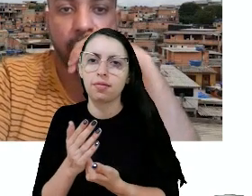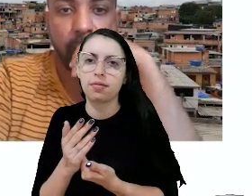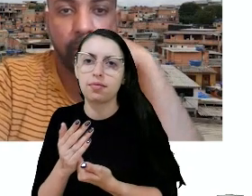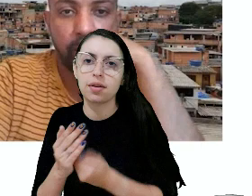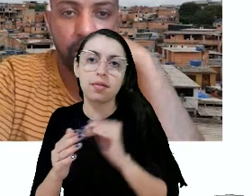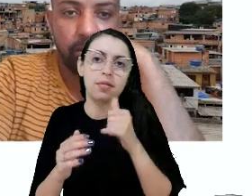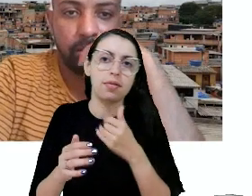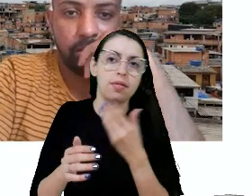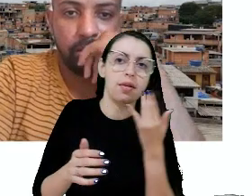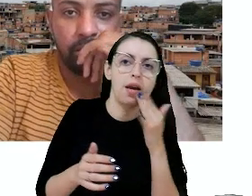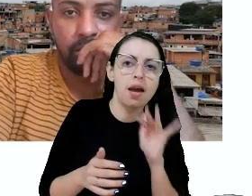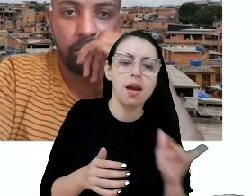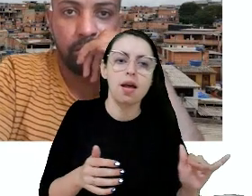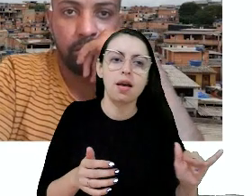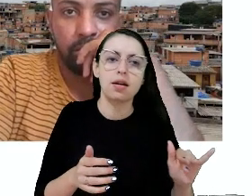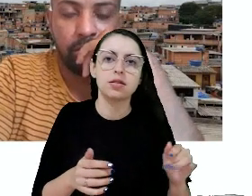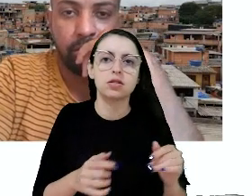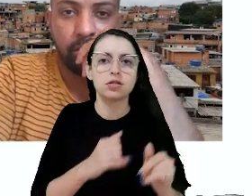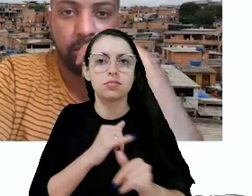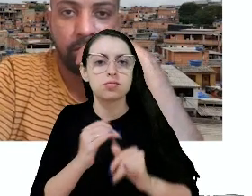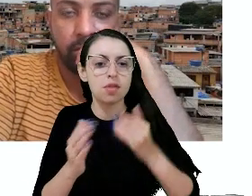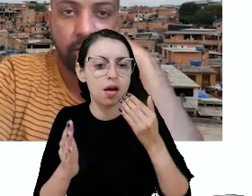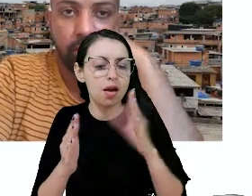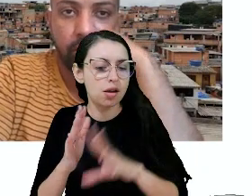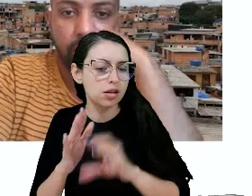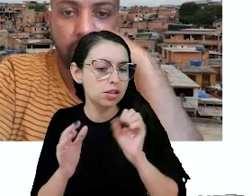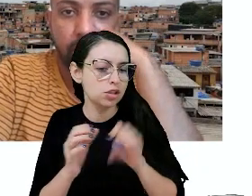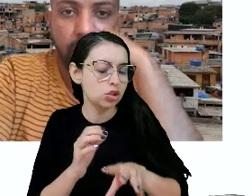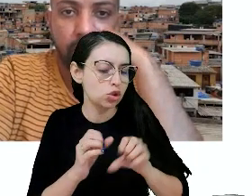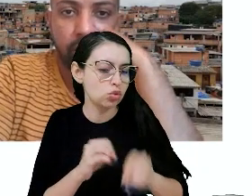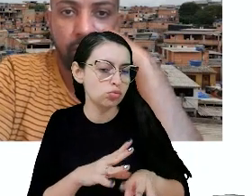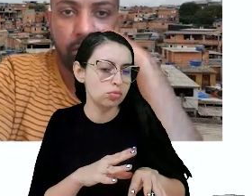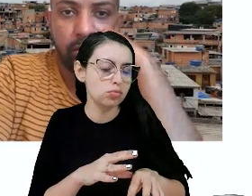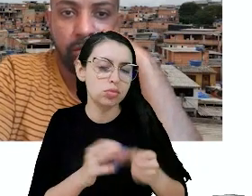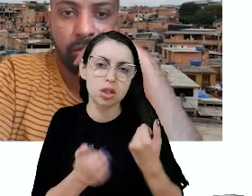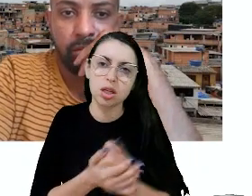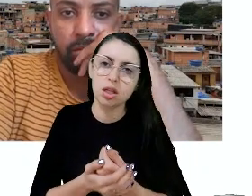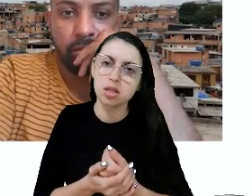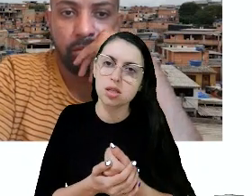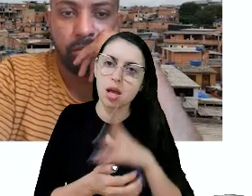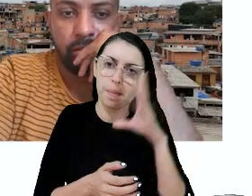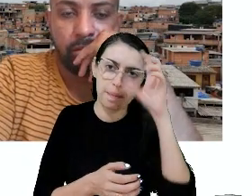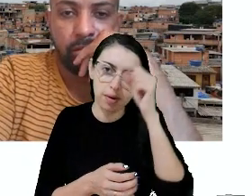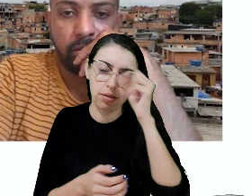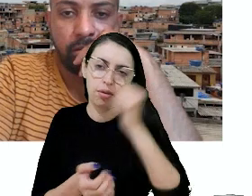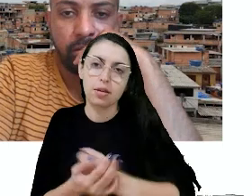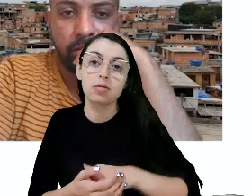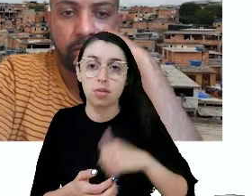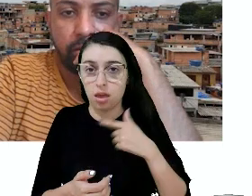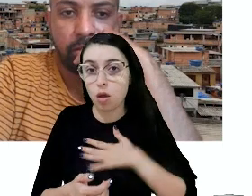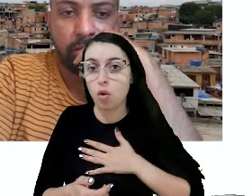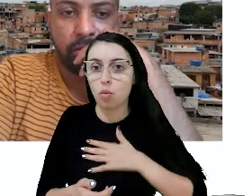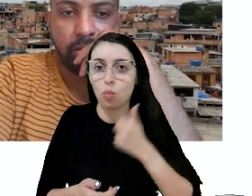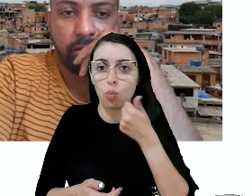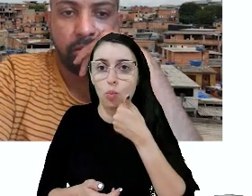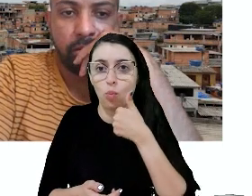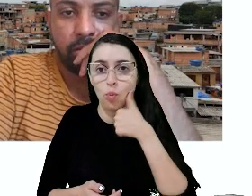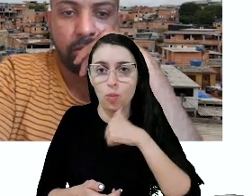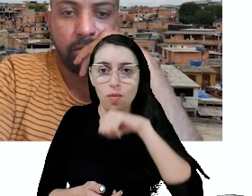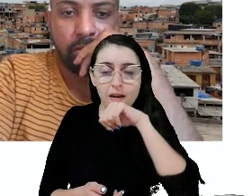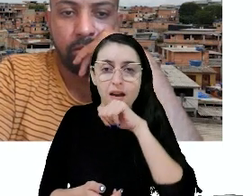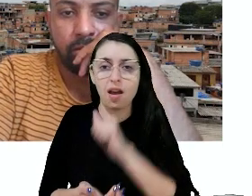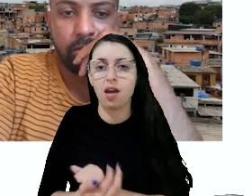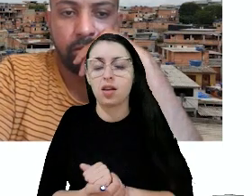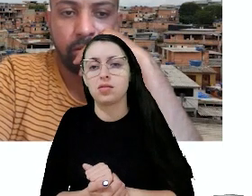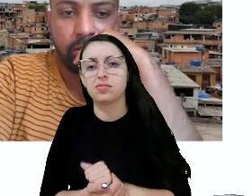ver com crianças em aula online, crianças estudando. Eu sou mãe, né, em primeiro lugar, e enquanto mãe de